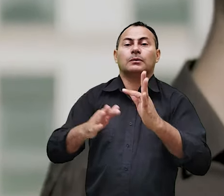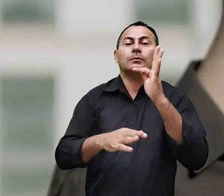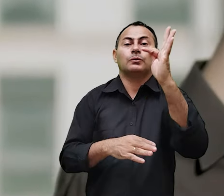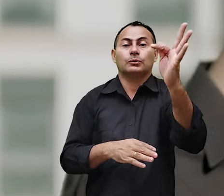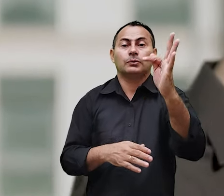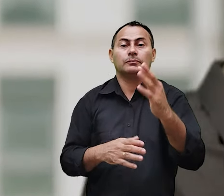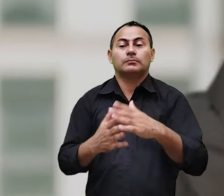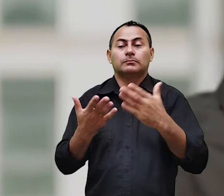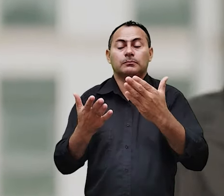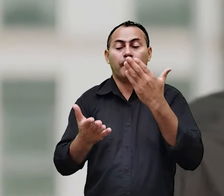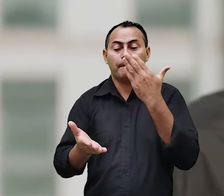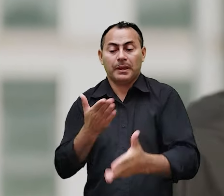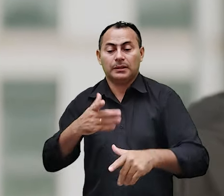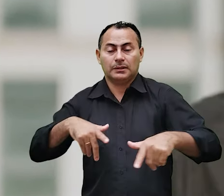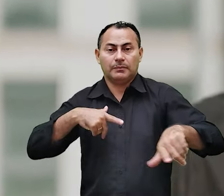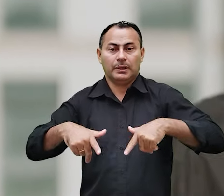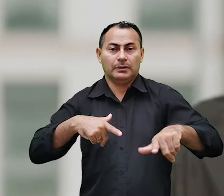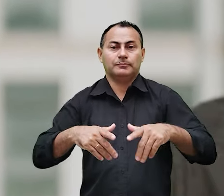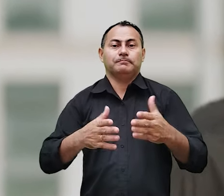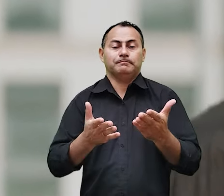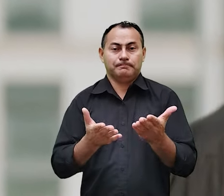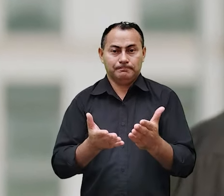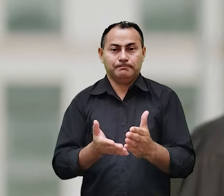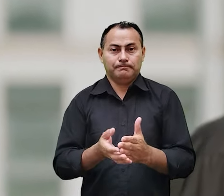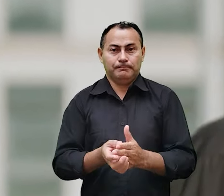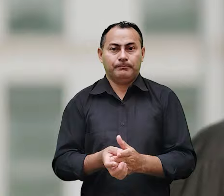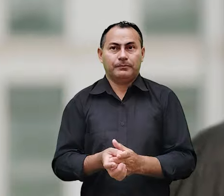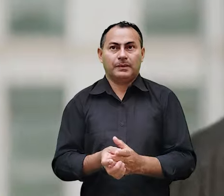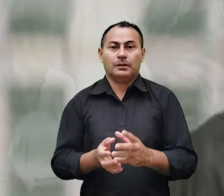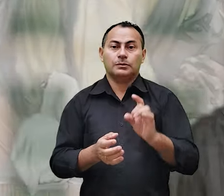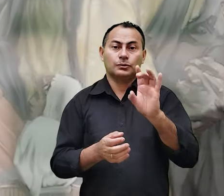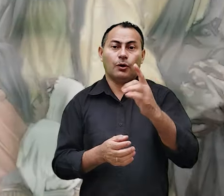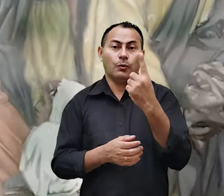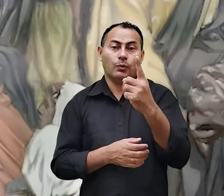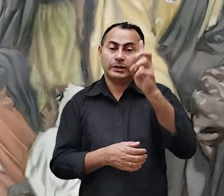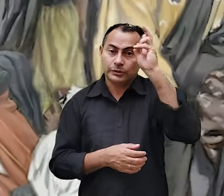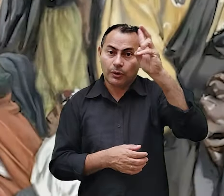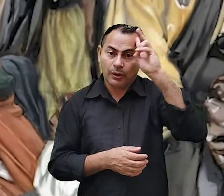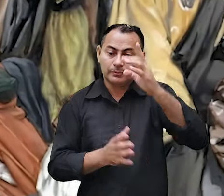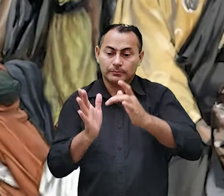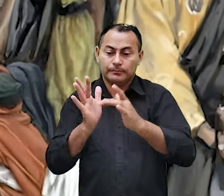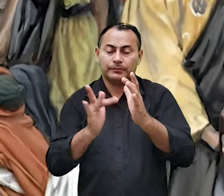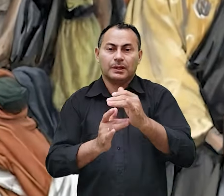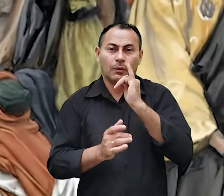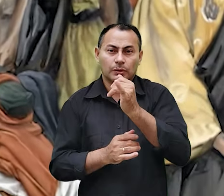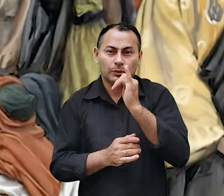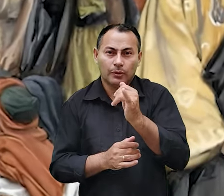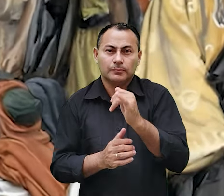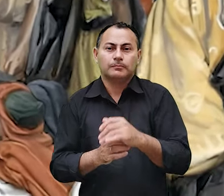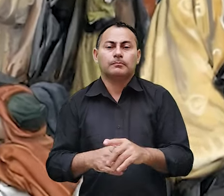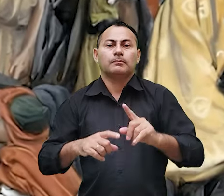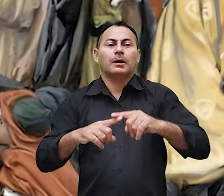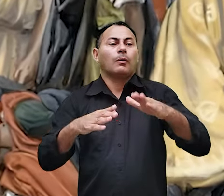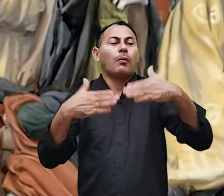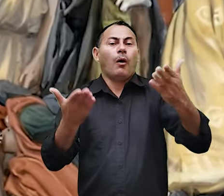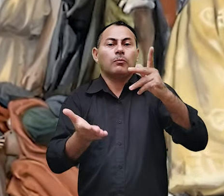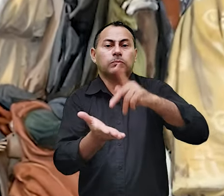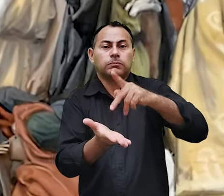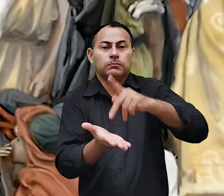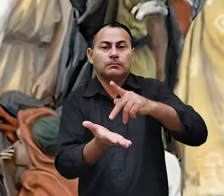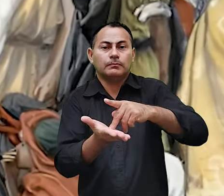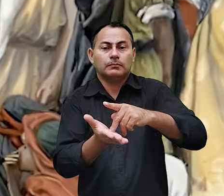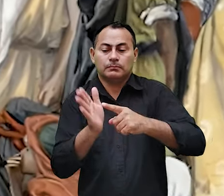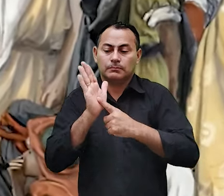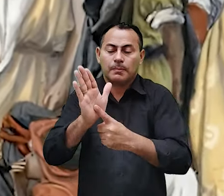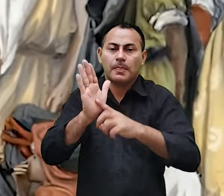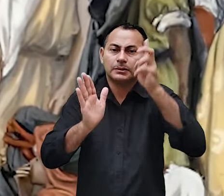lhe abrir portas no futuro, quando perdesse aquele emprego. Esta foi apenas mais uma história que Jesus contou. Mas